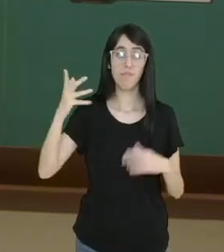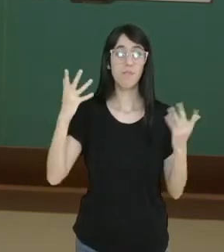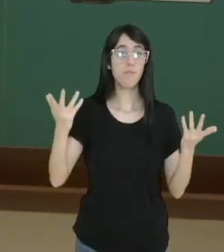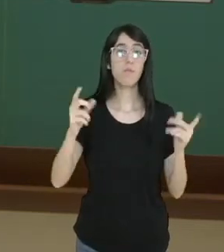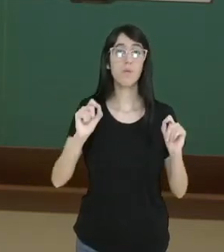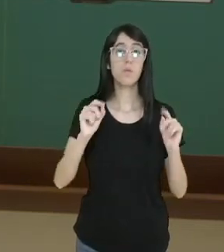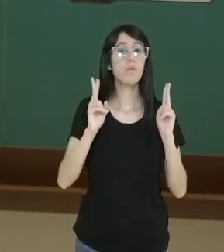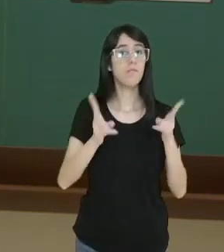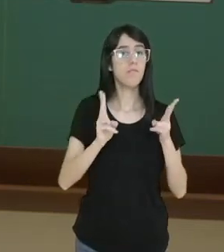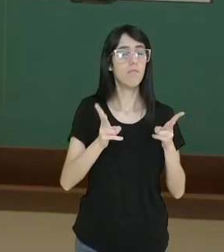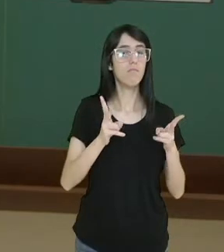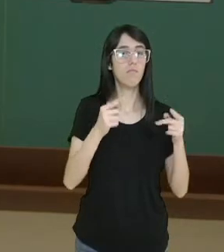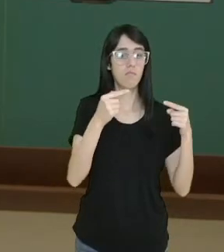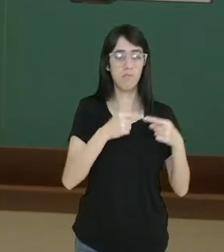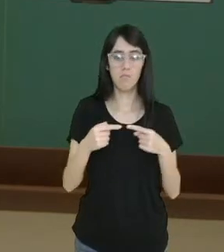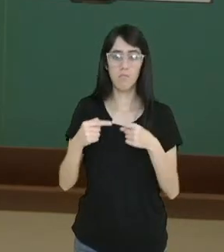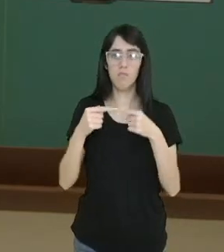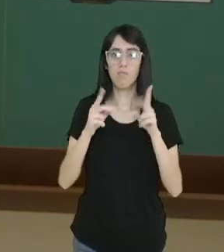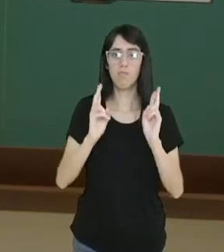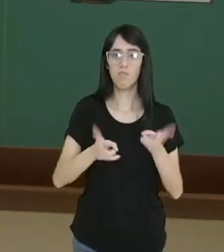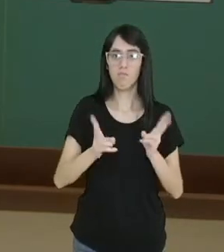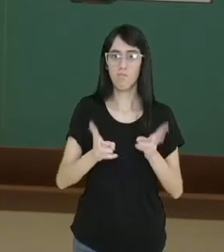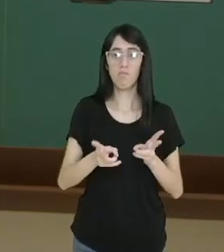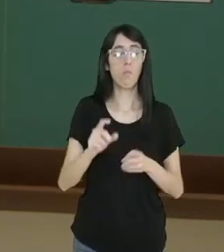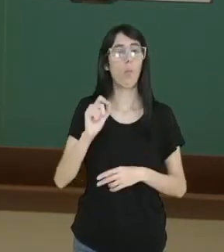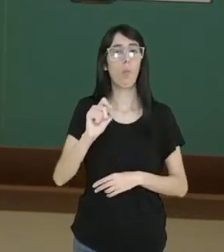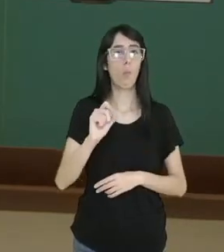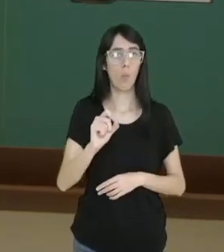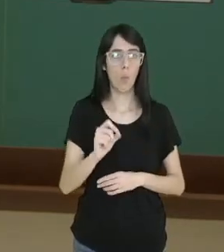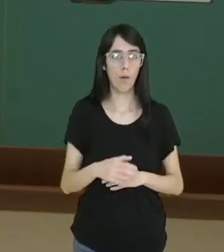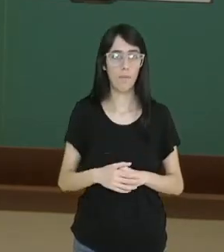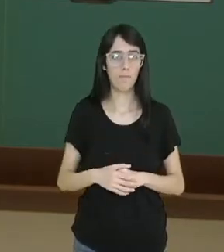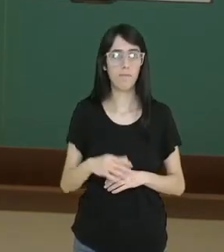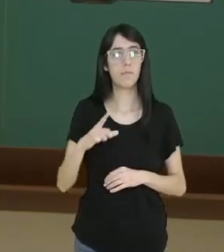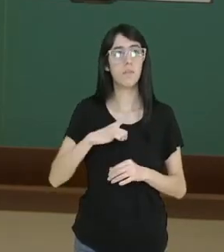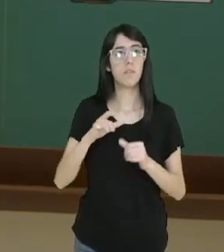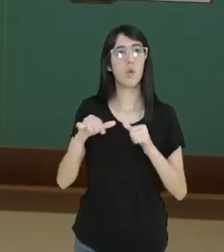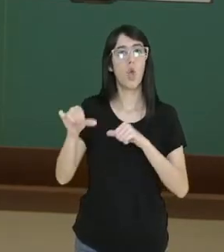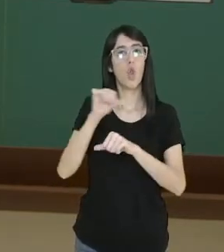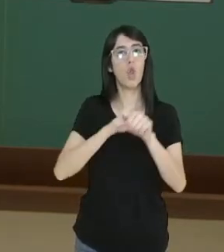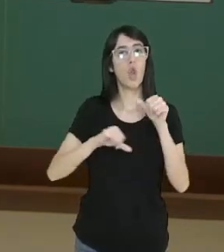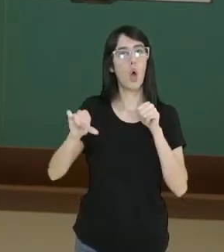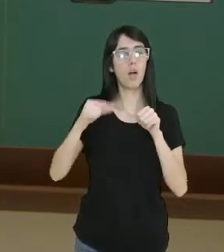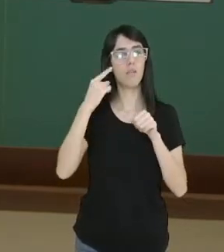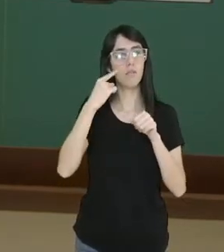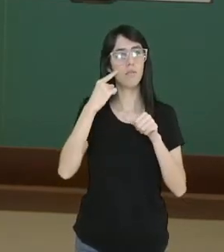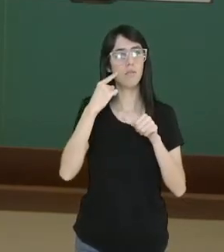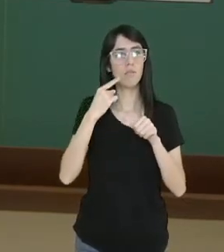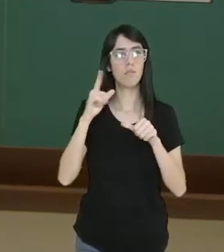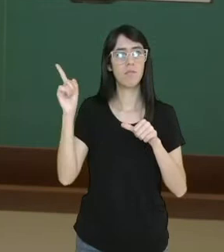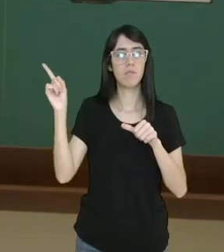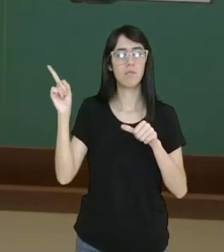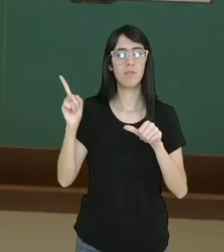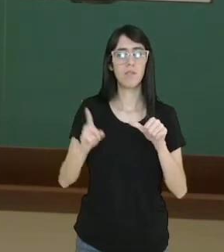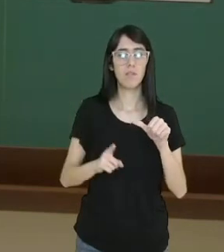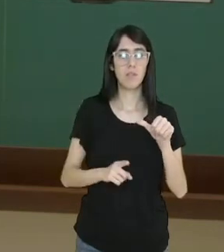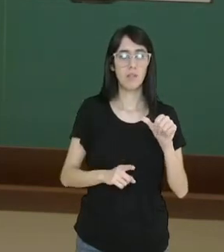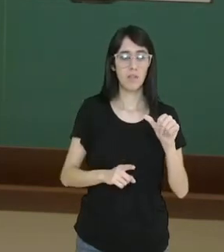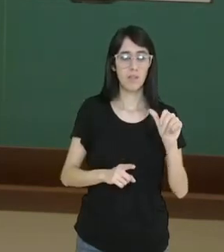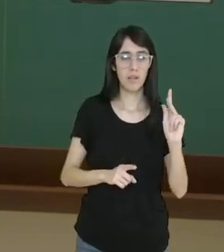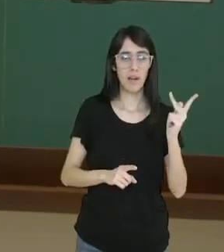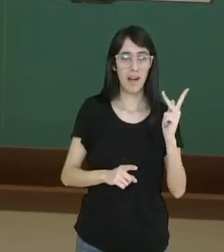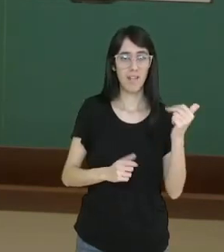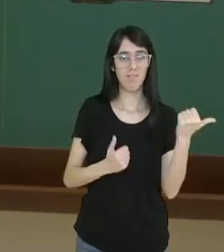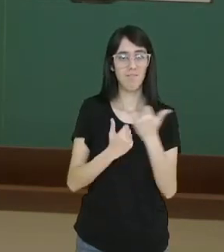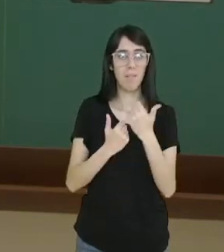as proporções ali, gente, tá bom? O que nós temos? Nós trocamos. Quando fala do AH, nós trocamos por Hzinho, ó, fica